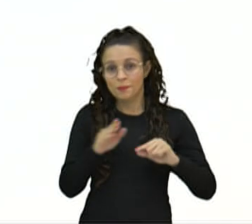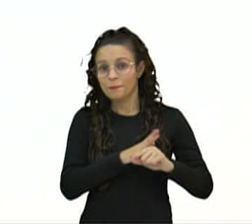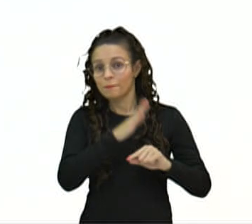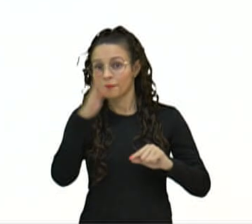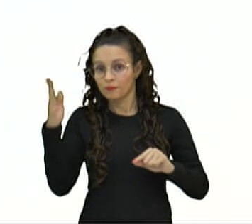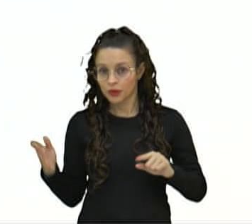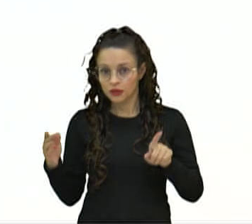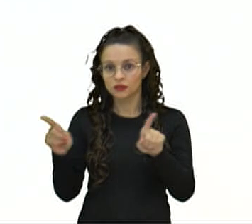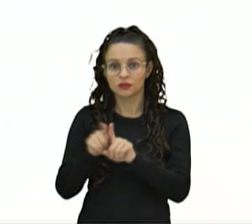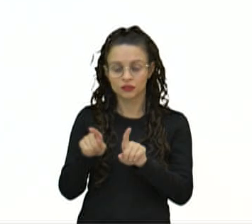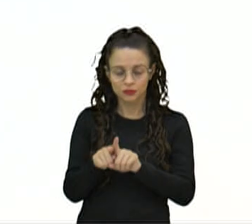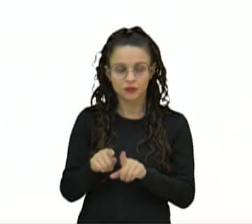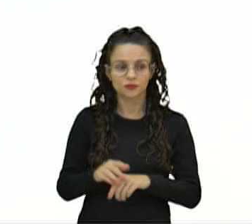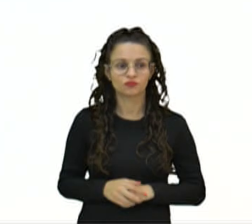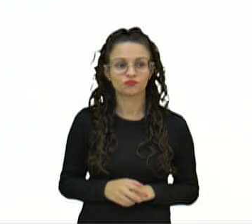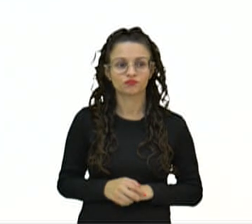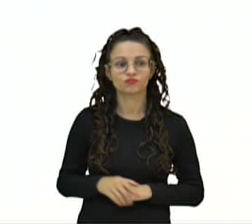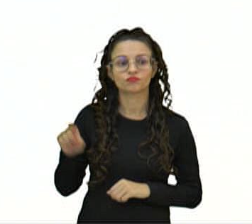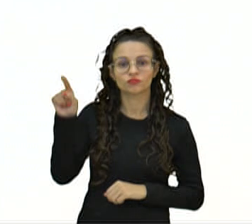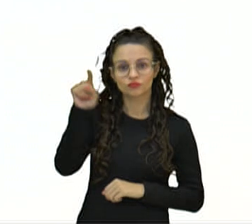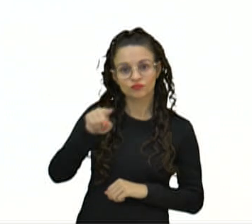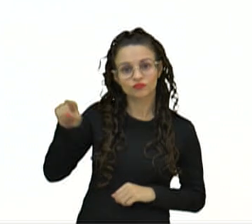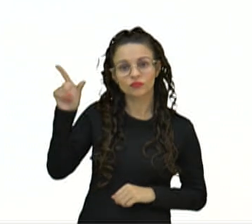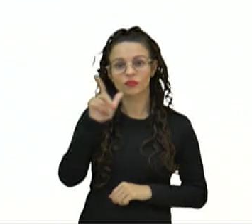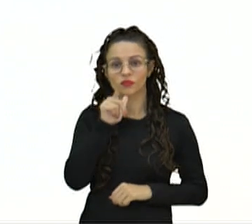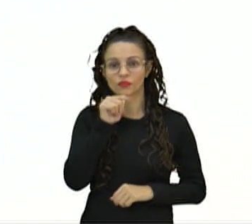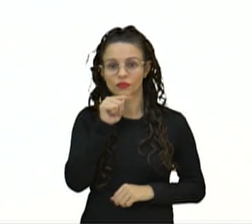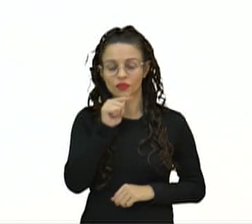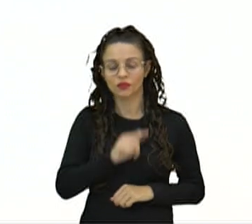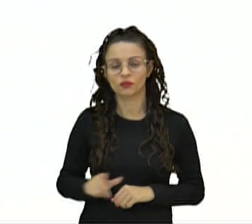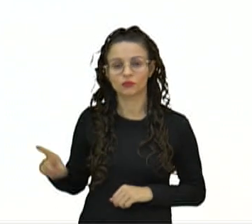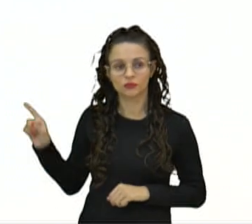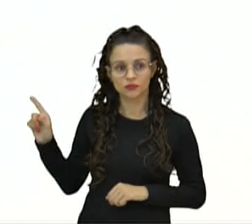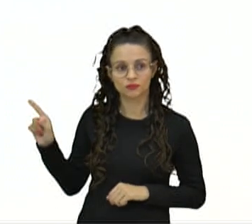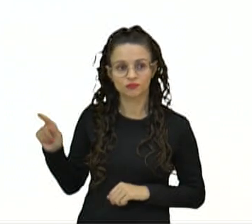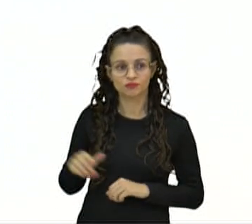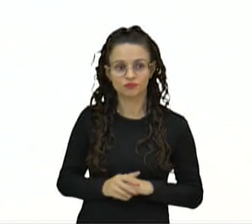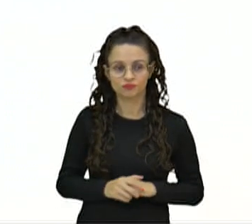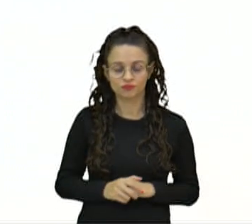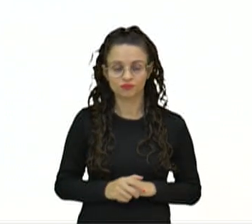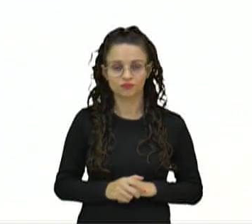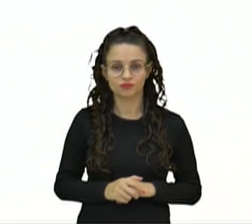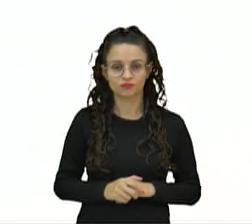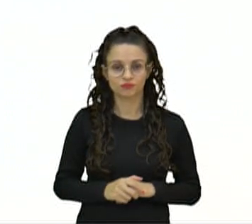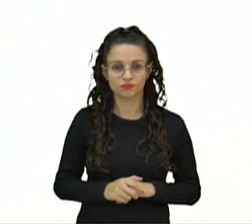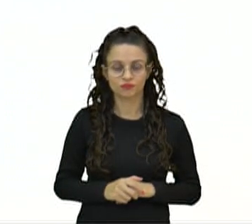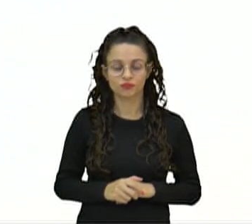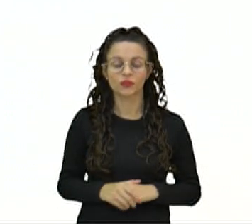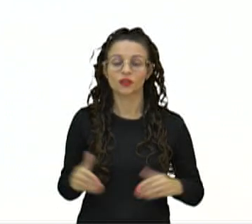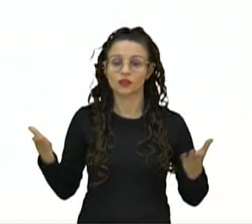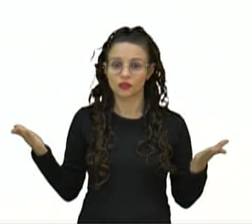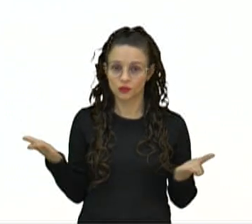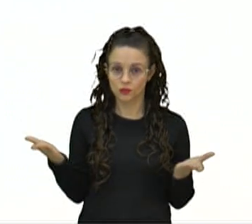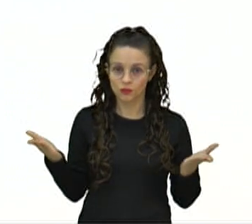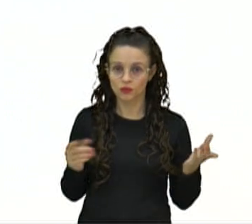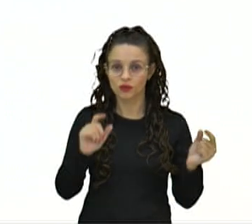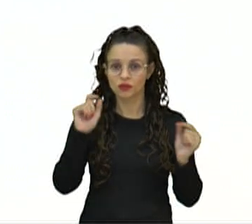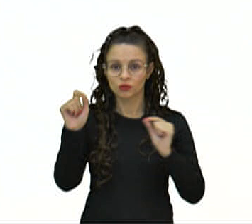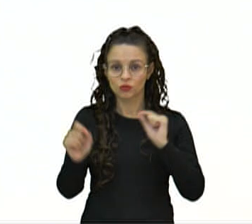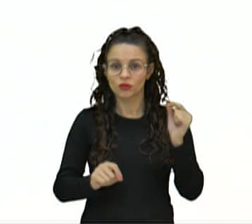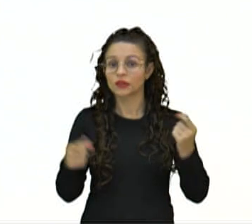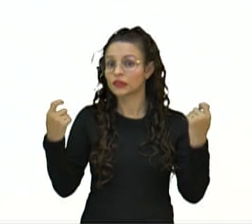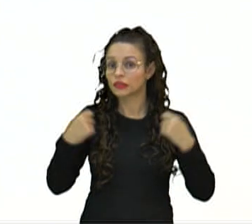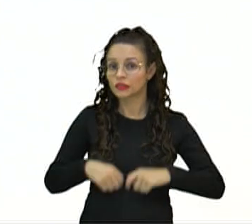produtos também. E vou circular a água, lado dos produtos, lado dos produtos. Agora, aqueles que eu